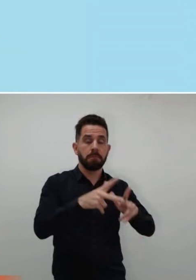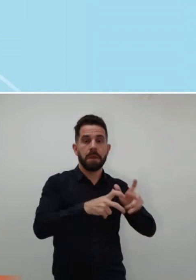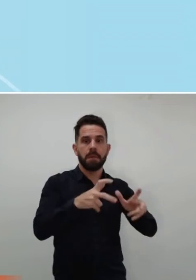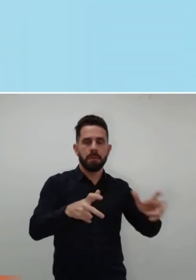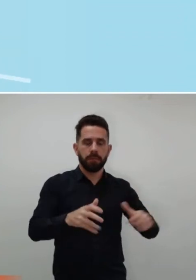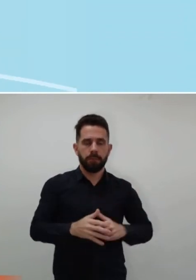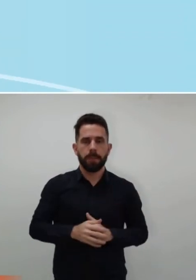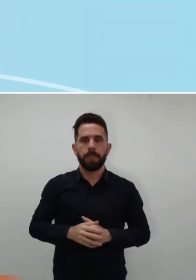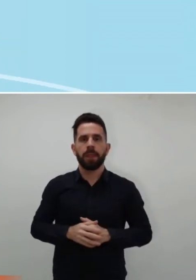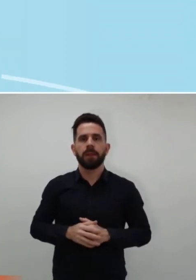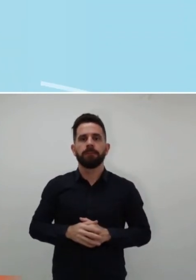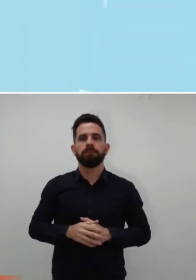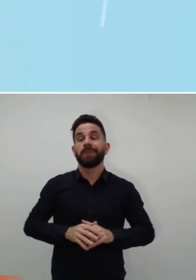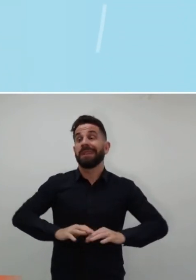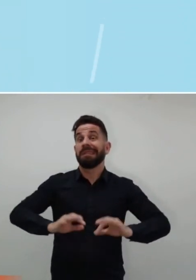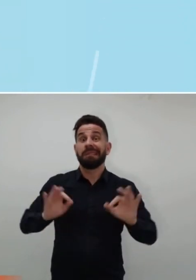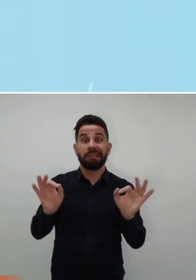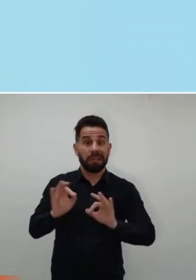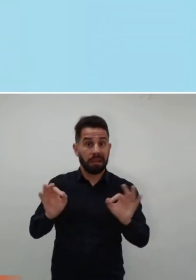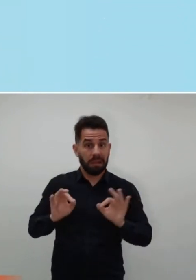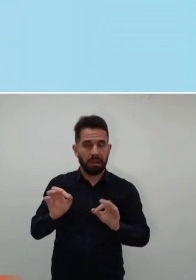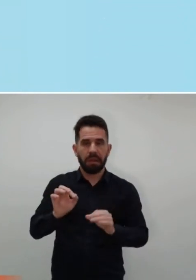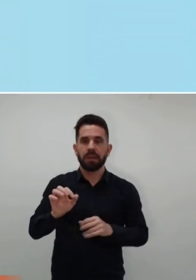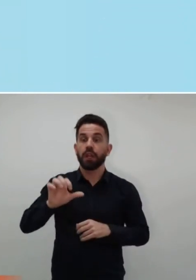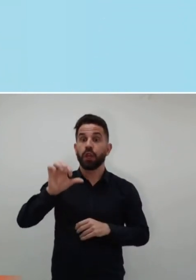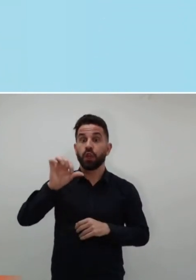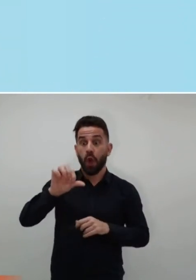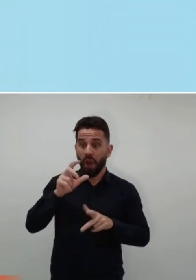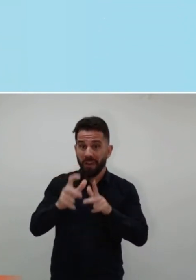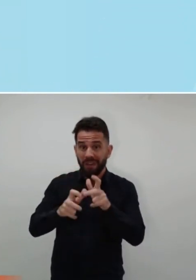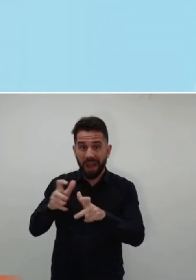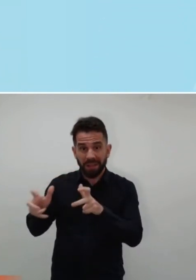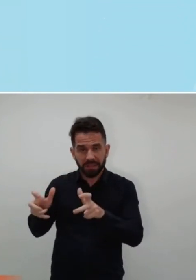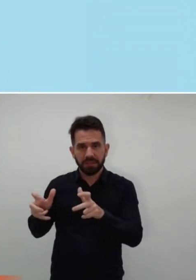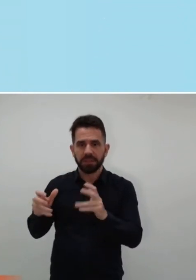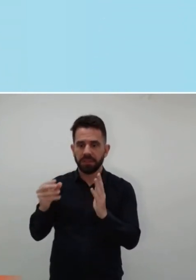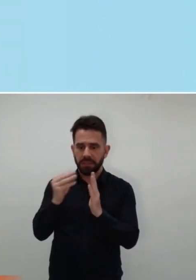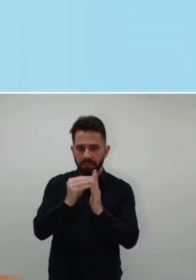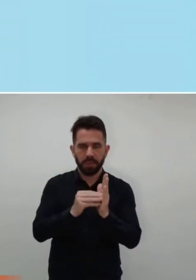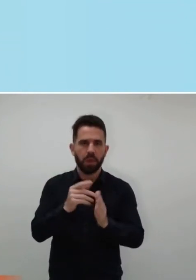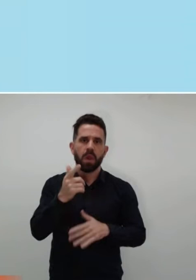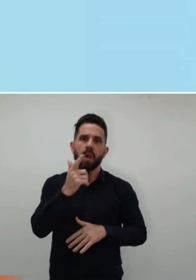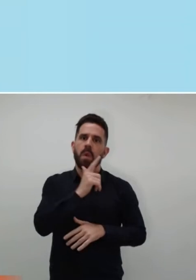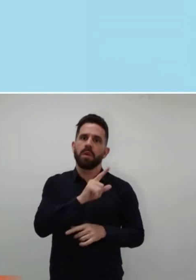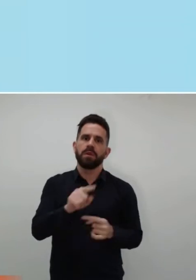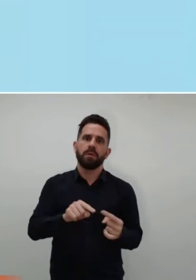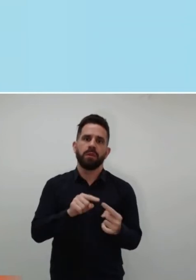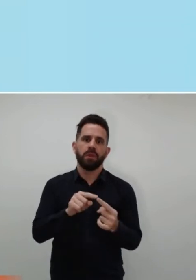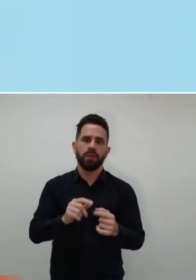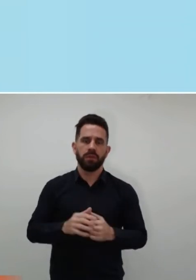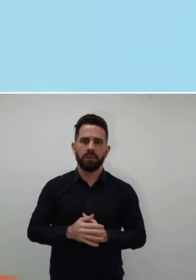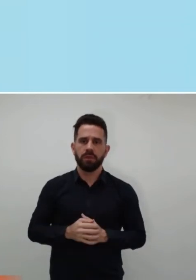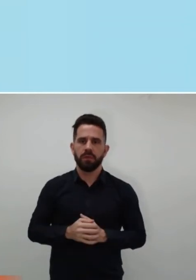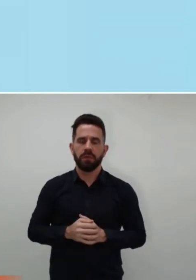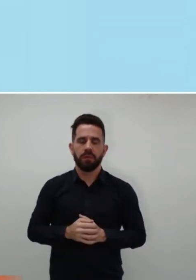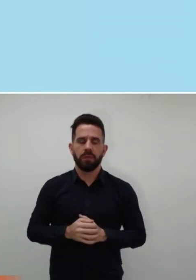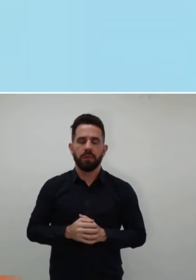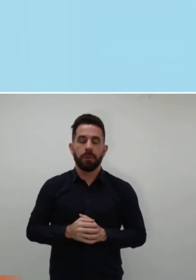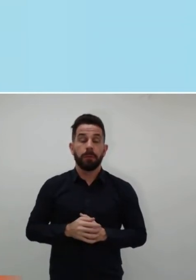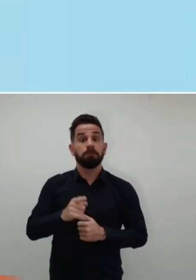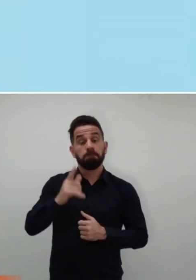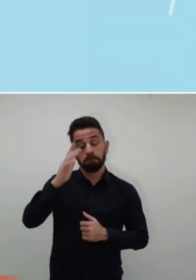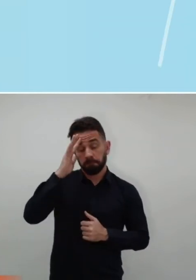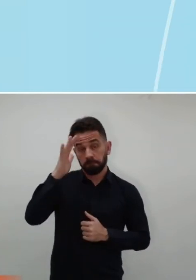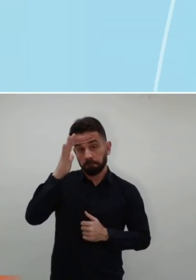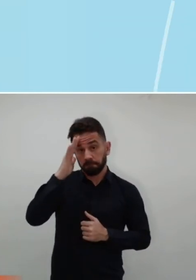dessas 9 vacinas, né, da caderneta de vacinação das crianças, atingiu essa meta. Só para vocês terem uma ideia, até mesmo